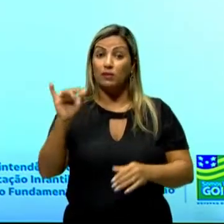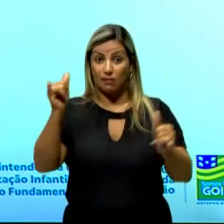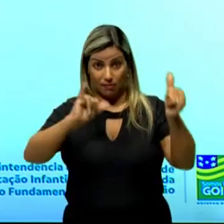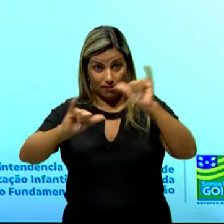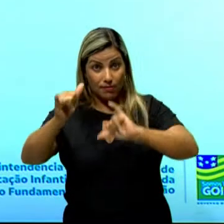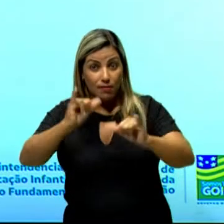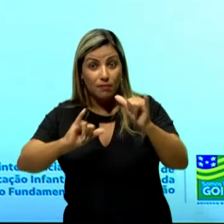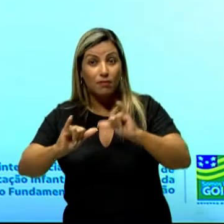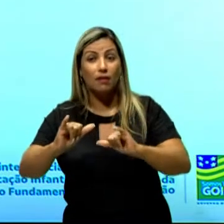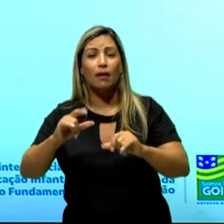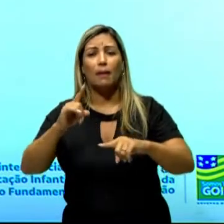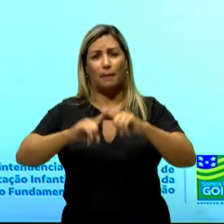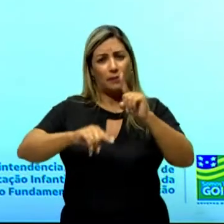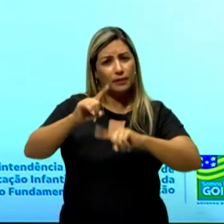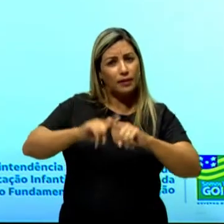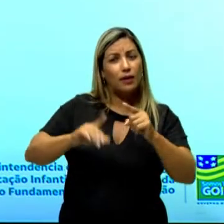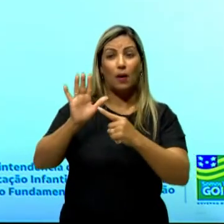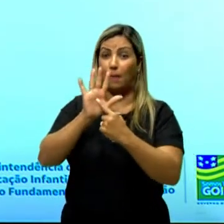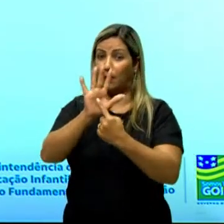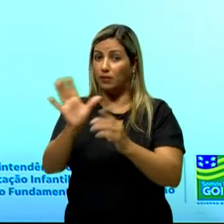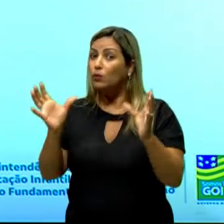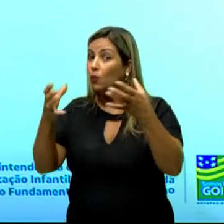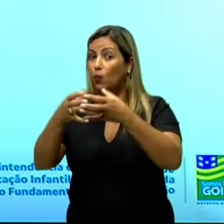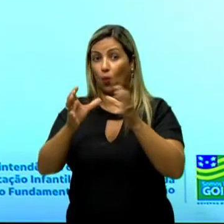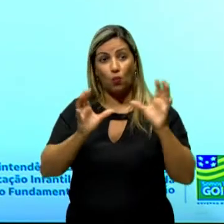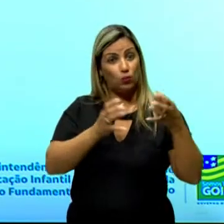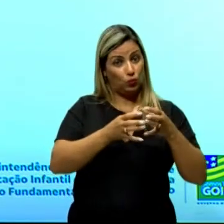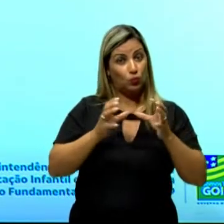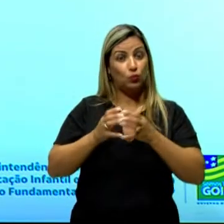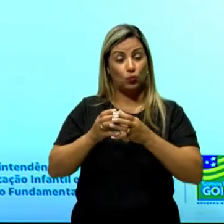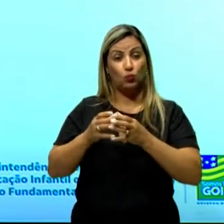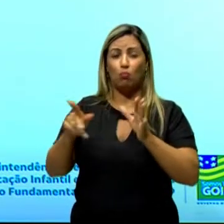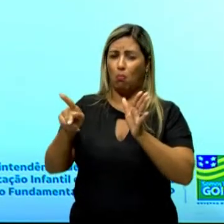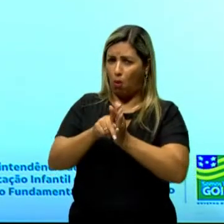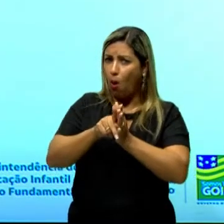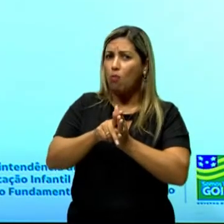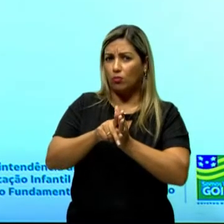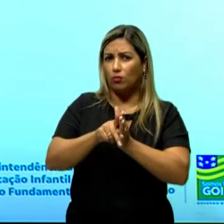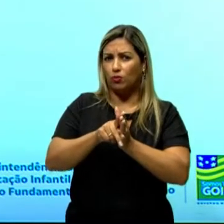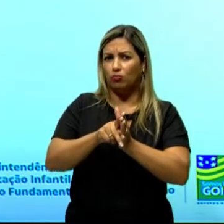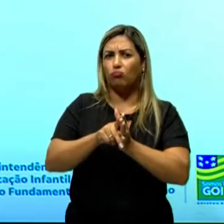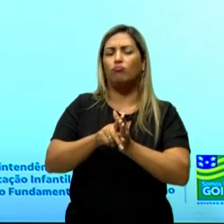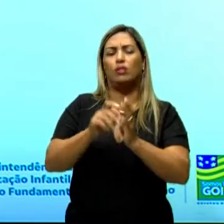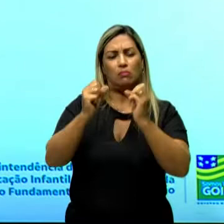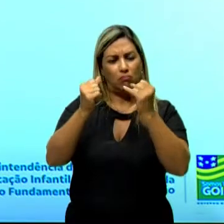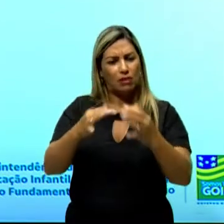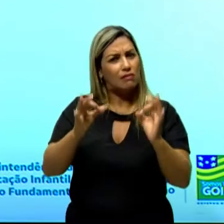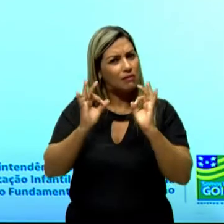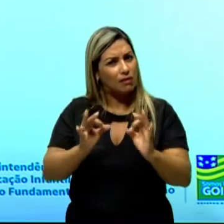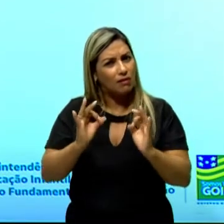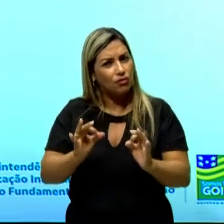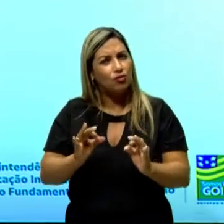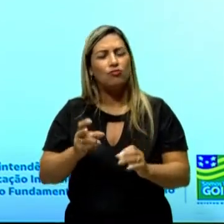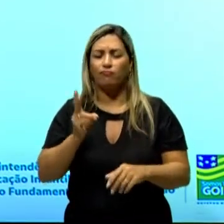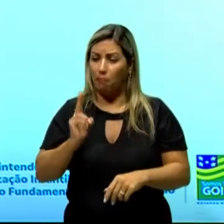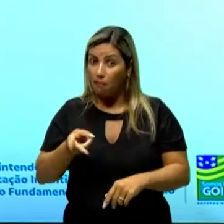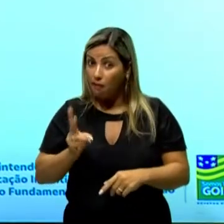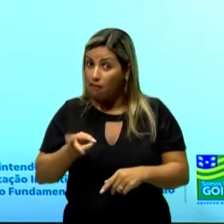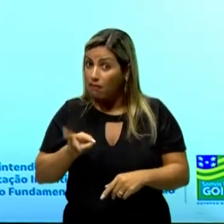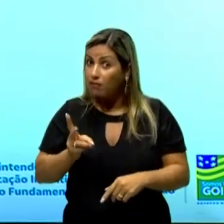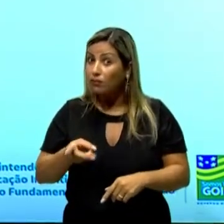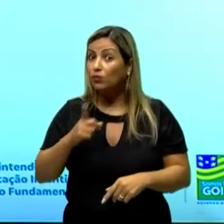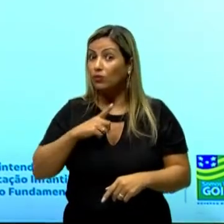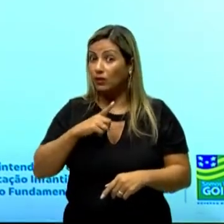química é um material que apresenta um conjunto de propriedades bem definido e constante e